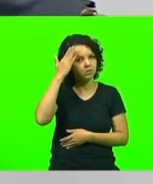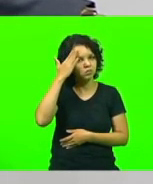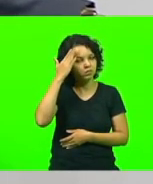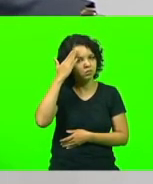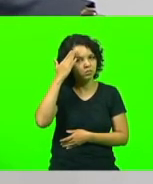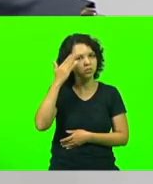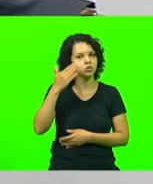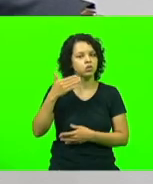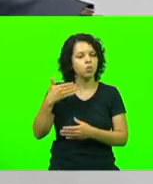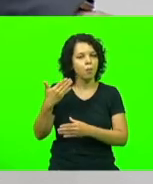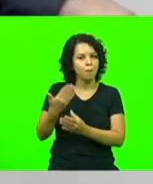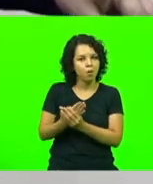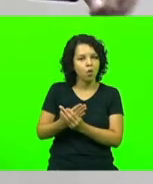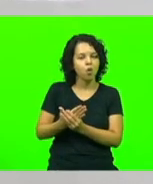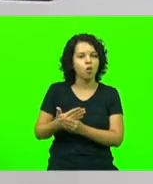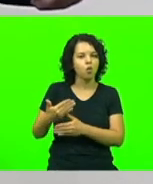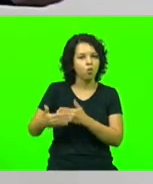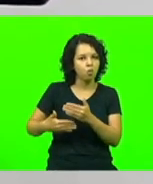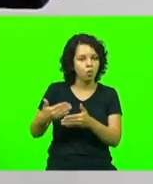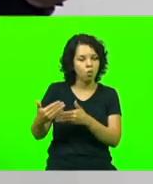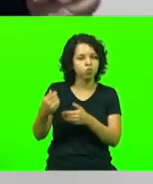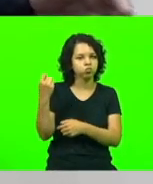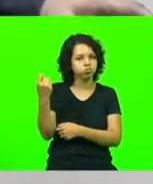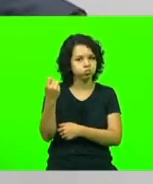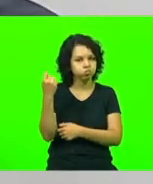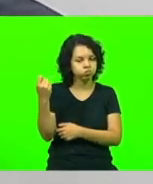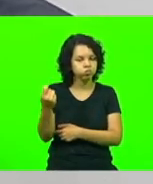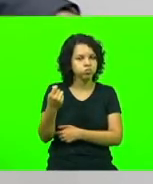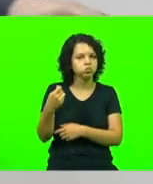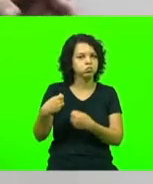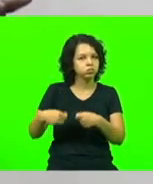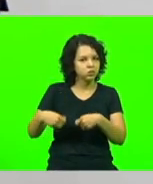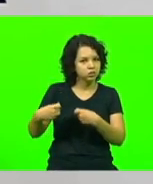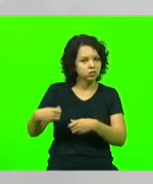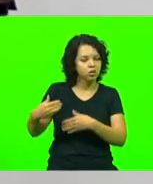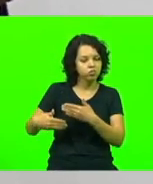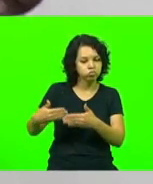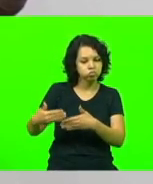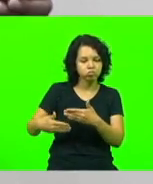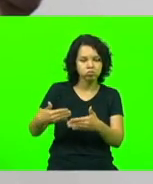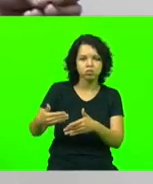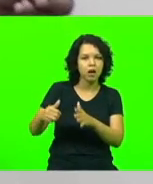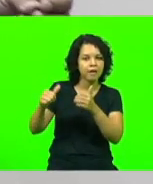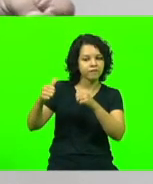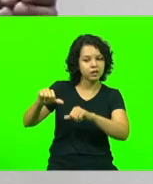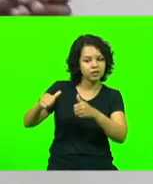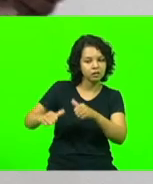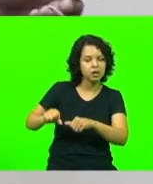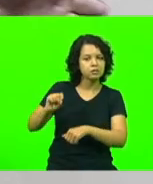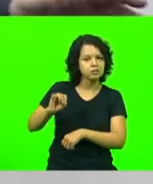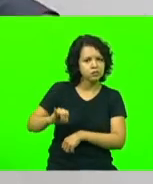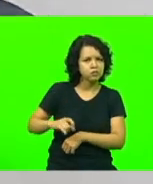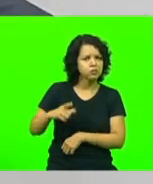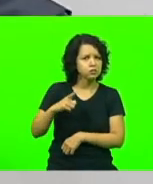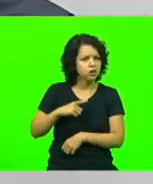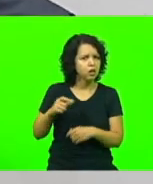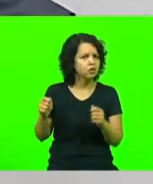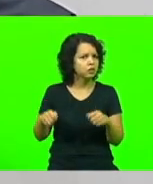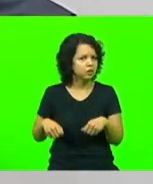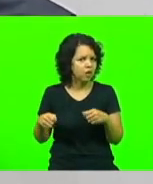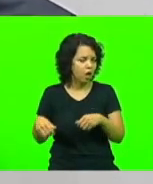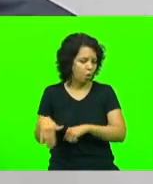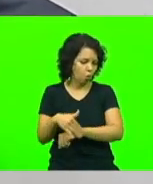severo processo, de um processo muito apurado mesmo, para avaliar se ele tem condições ou não de estar na rua.